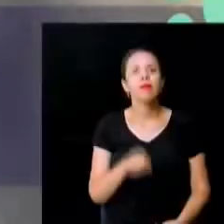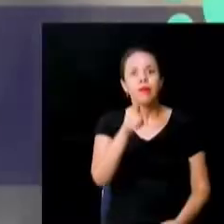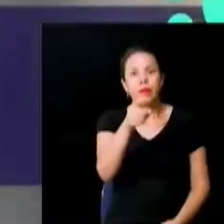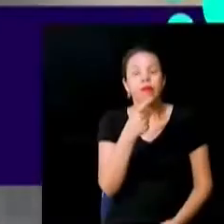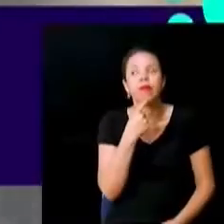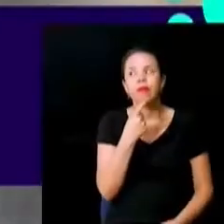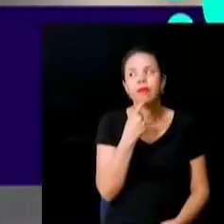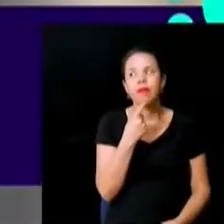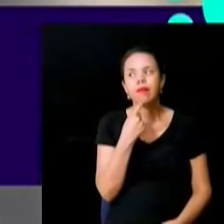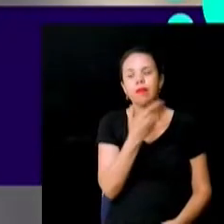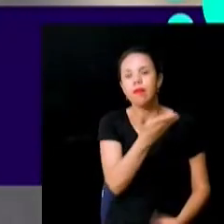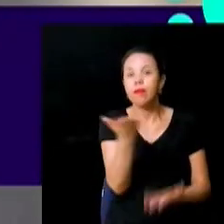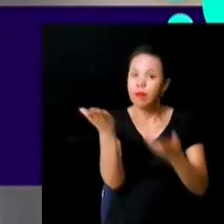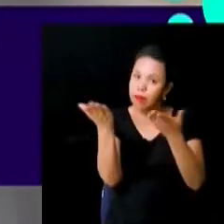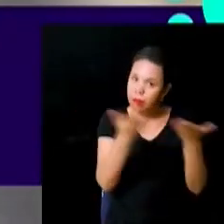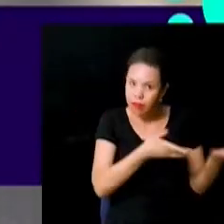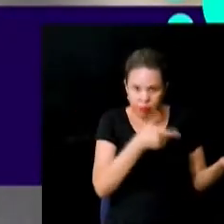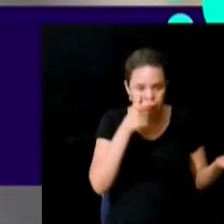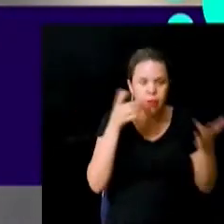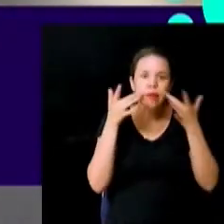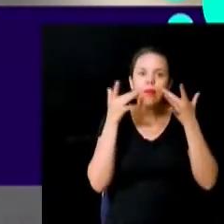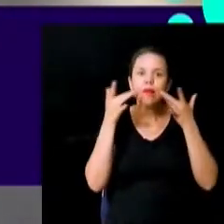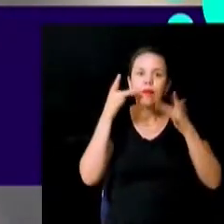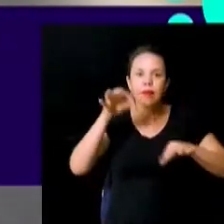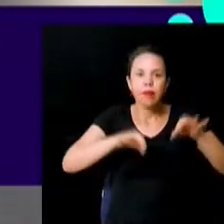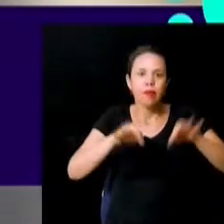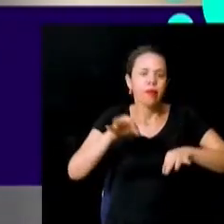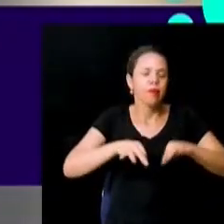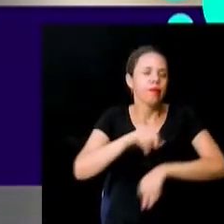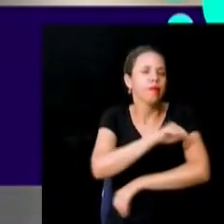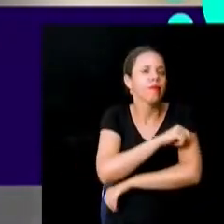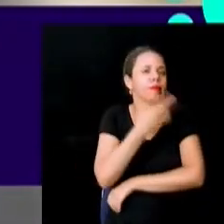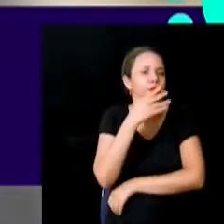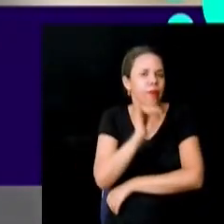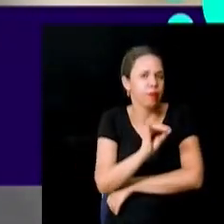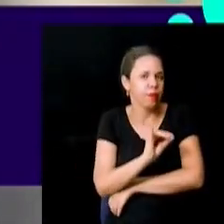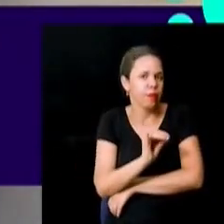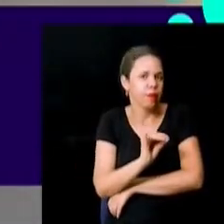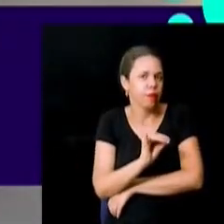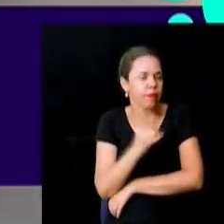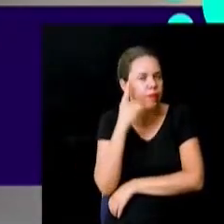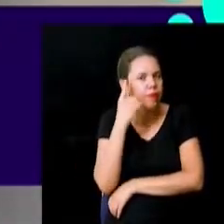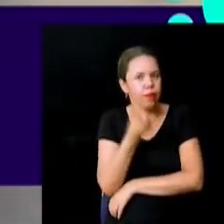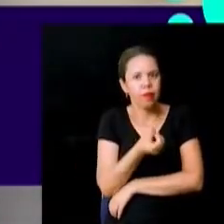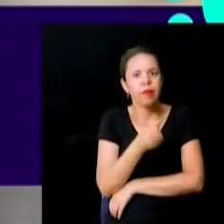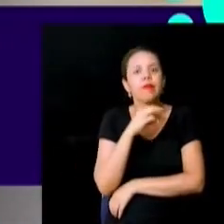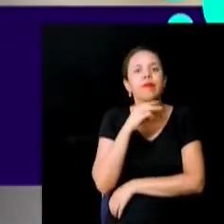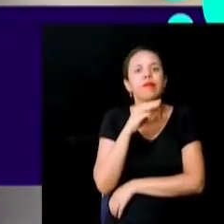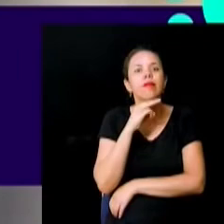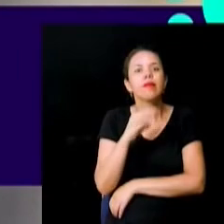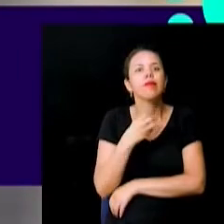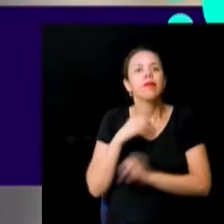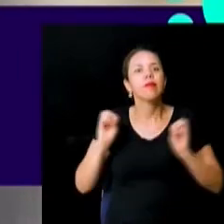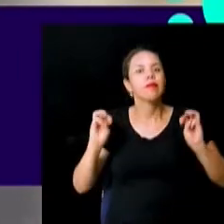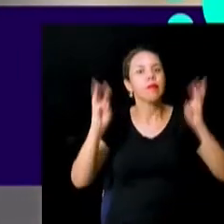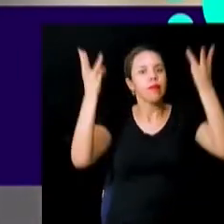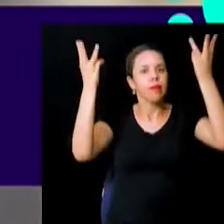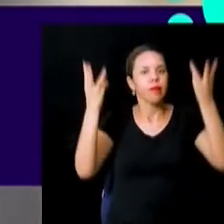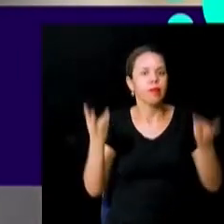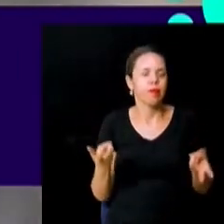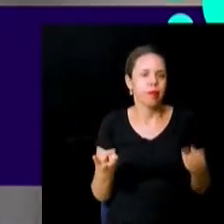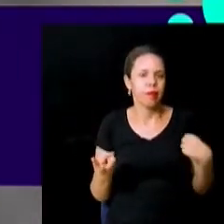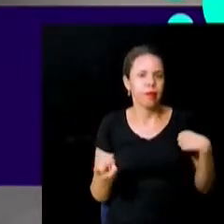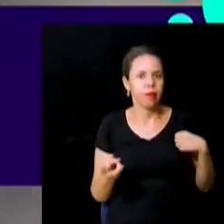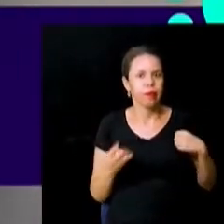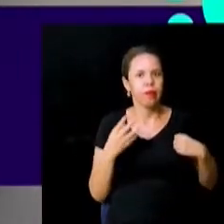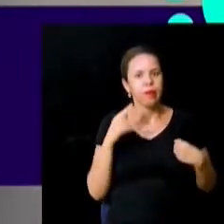Você que é de Campinas, venha me assistir no Teatro Oficina do Estudante Iguatemi, no dia 6 de março. Vou fazer o meu show, coloco o